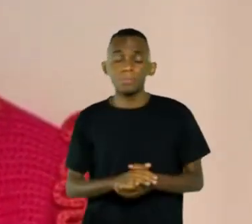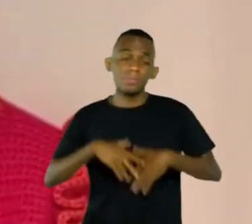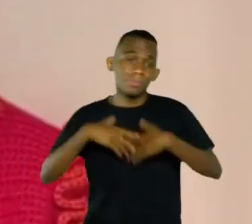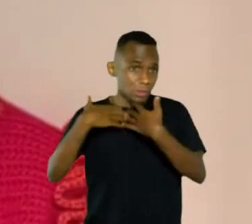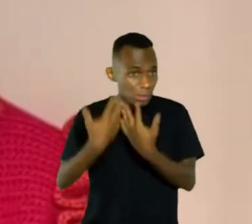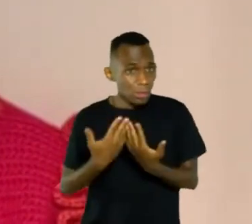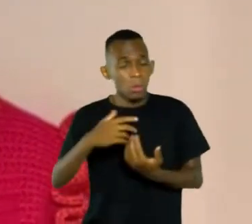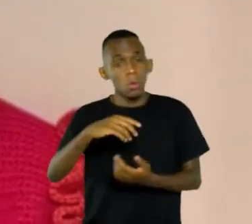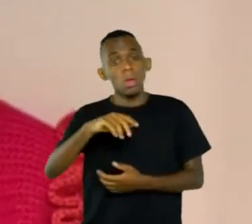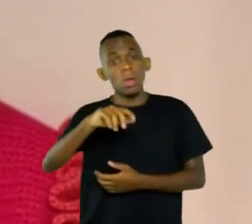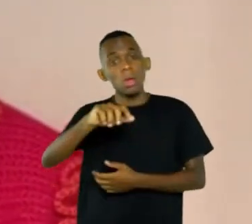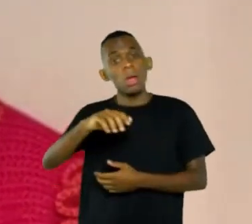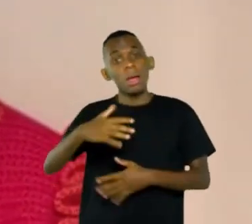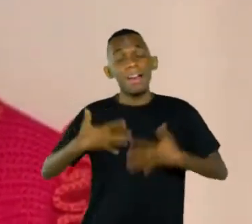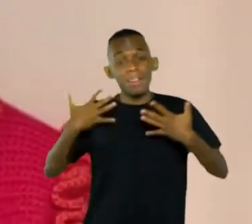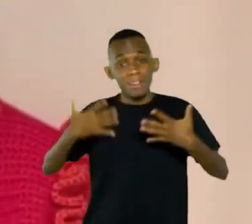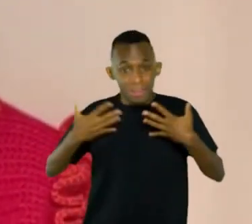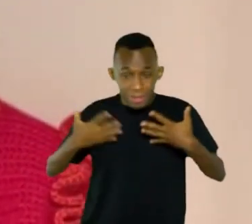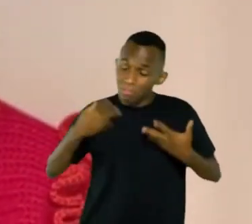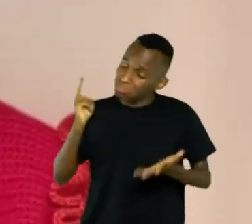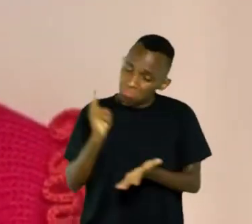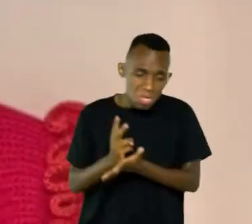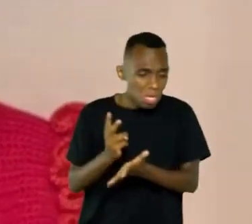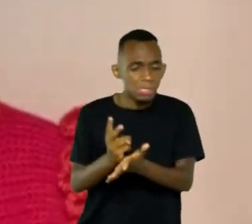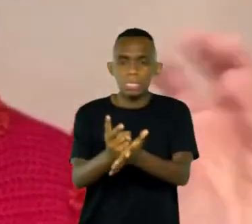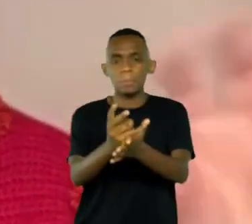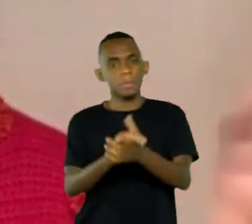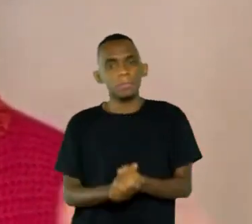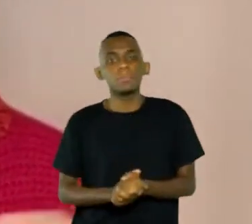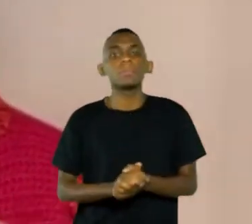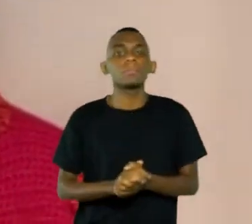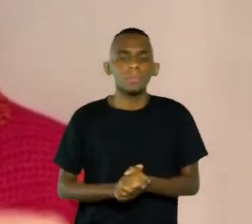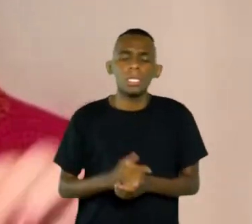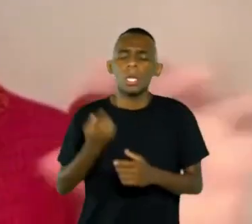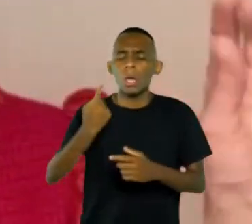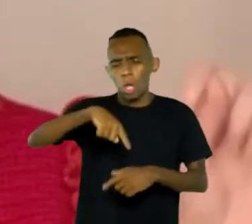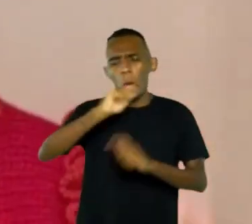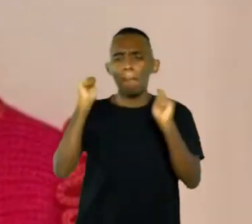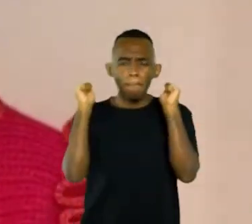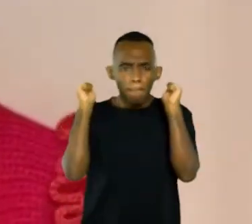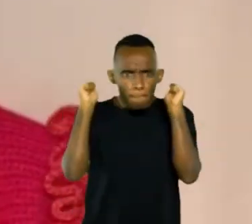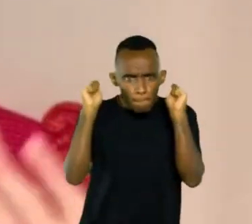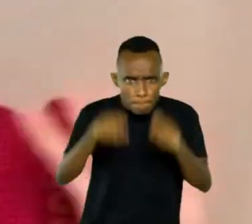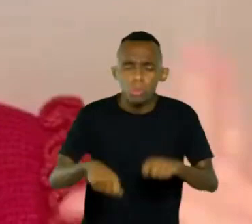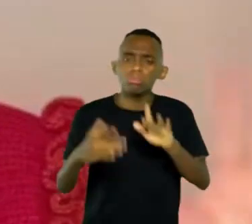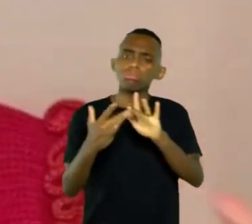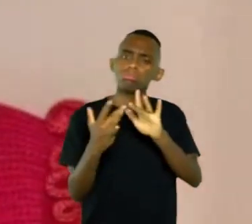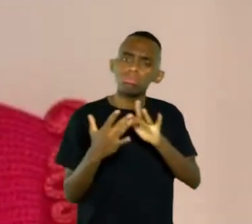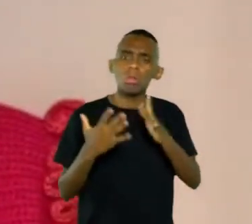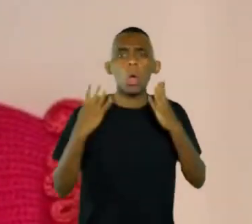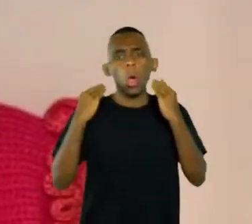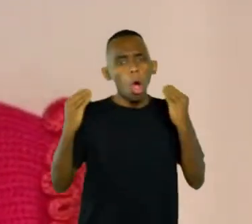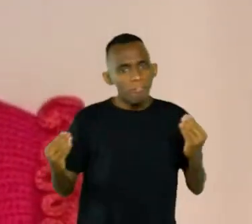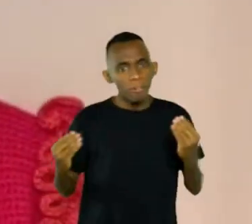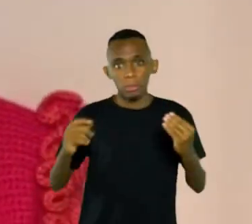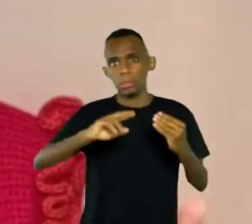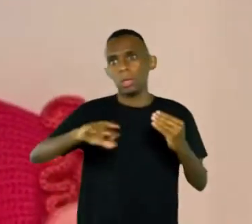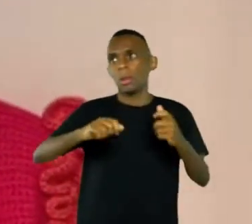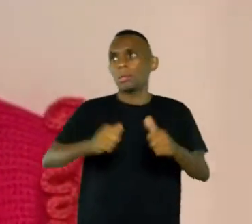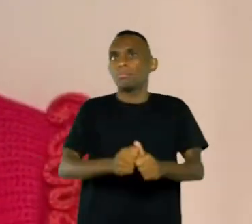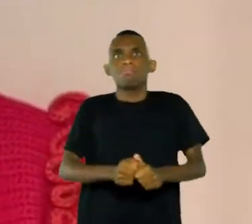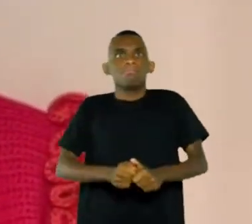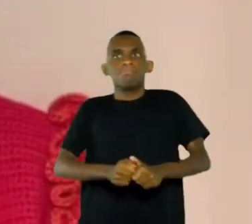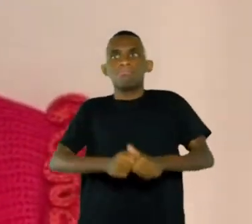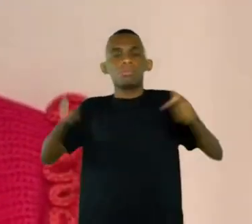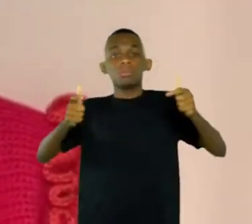alegria, ela é constante, ela tá ao nosso alcance com muita tranquilidade. Ela não é algo grandioso, né? Porque a